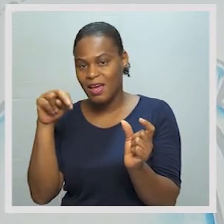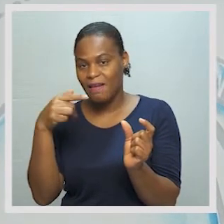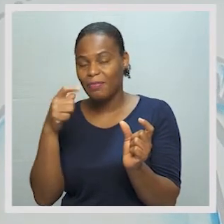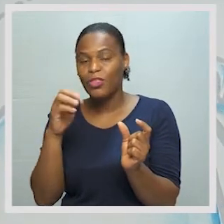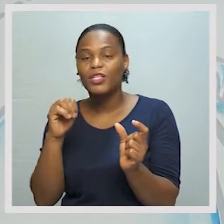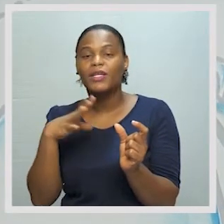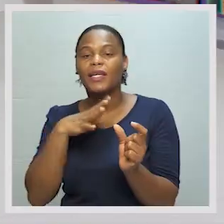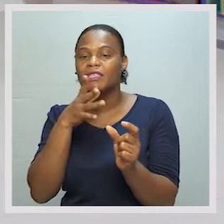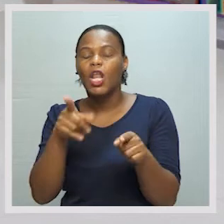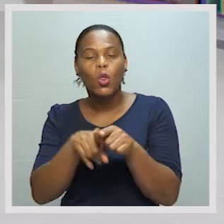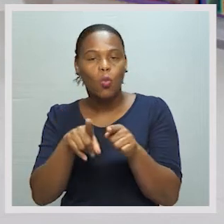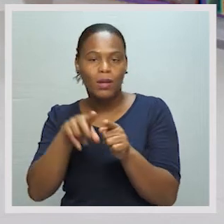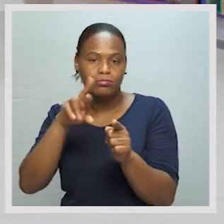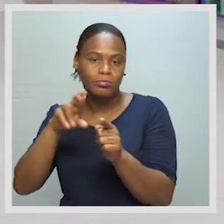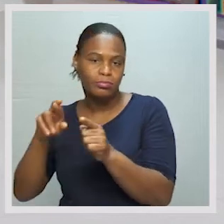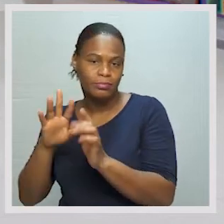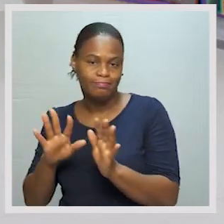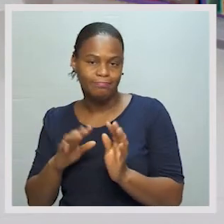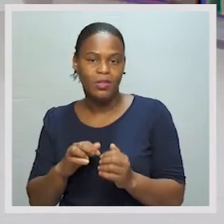Ok? Então vamos prosseguir.